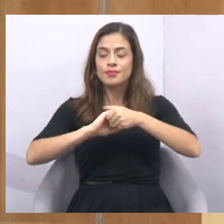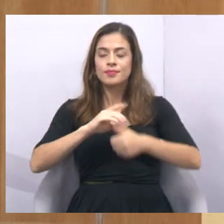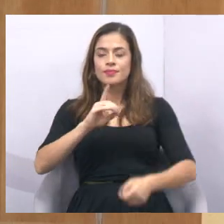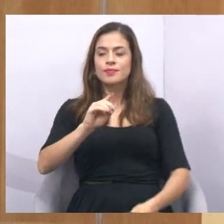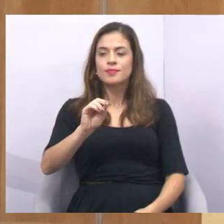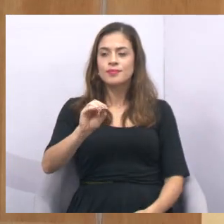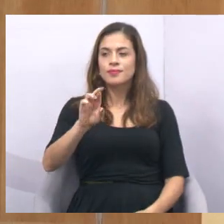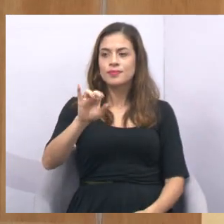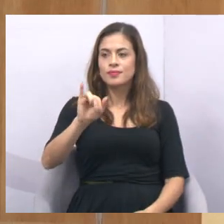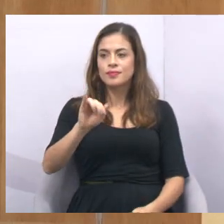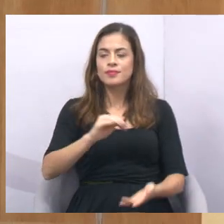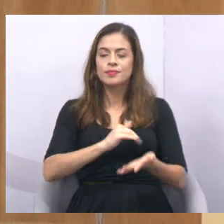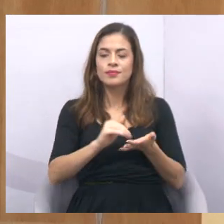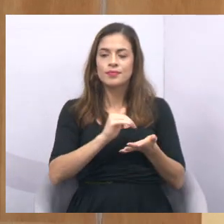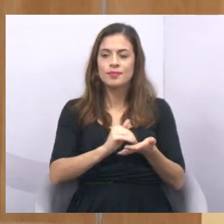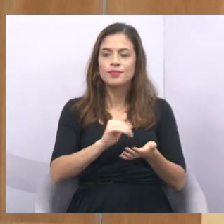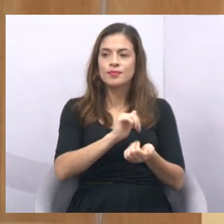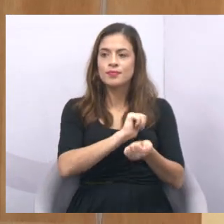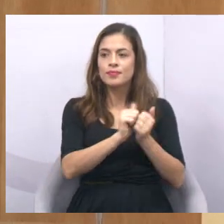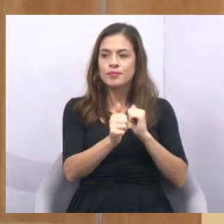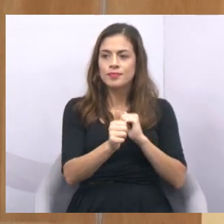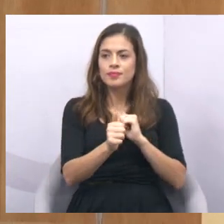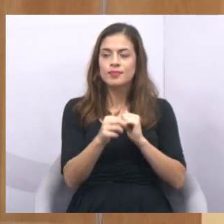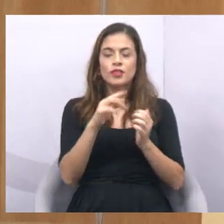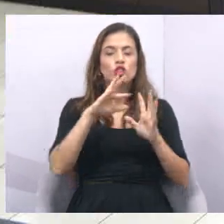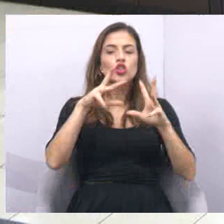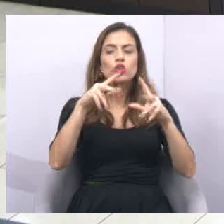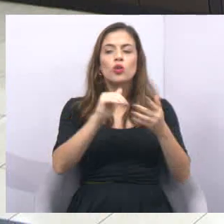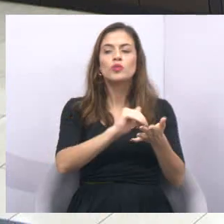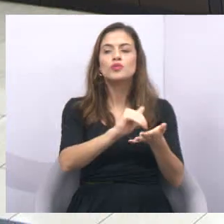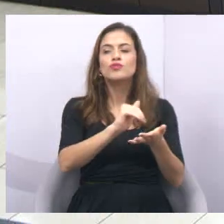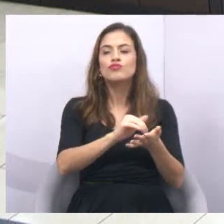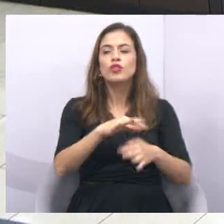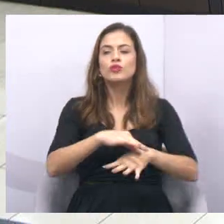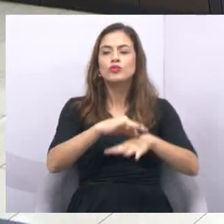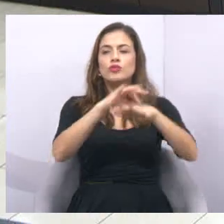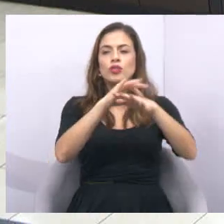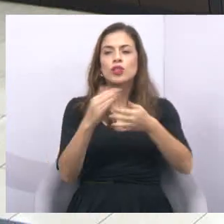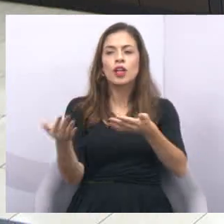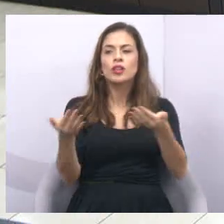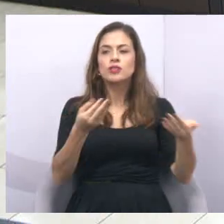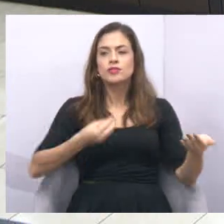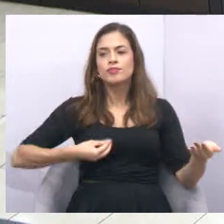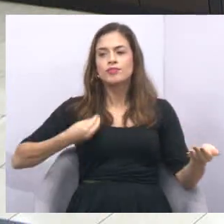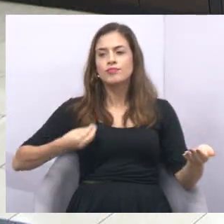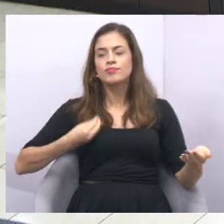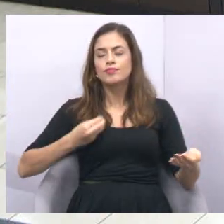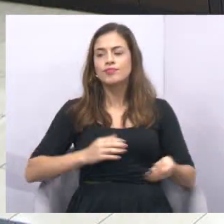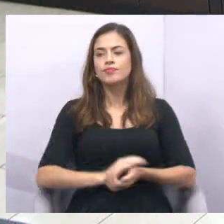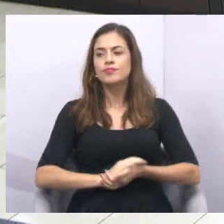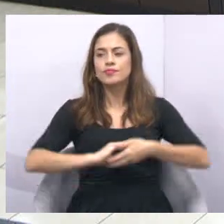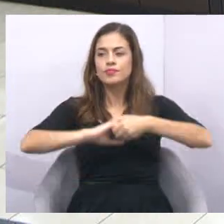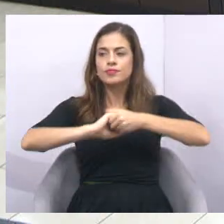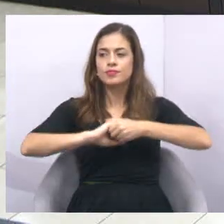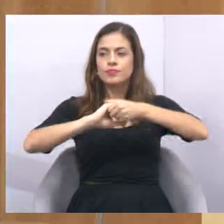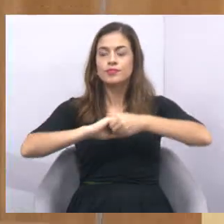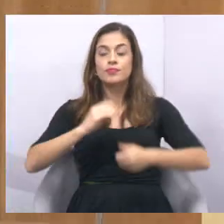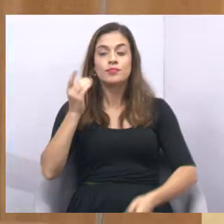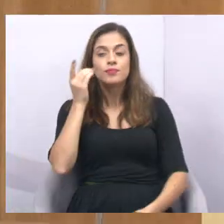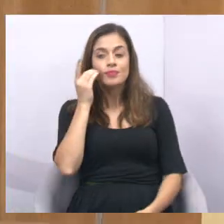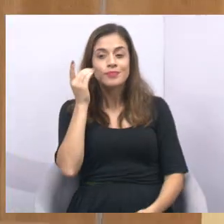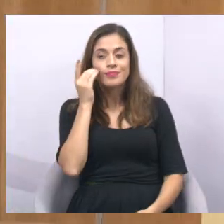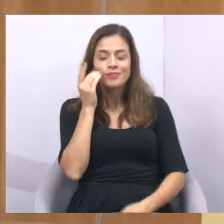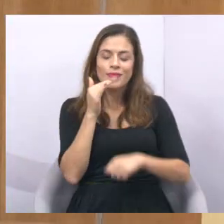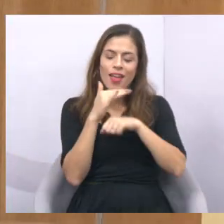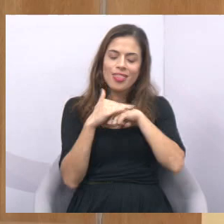nosso secretário de Esportes e Recreação, todos os demais secretários, autoridades que aqui estão, cumprimentar o Dude de maneira